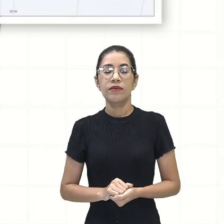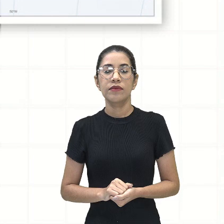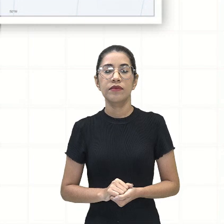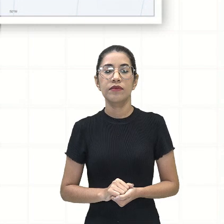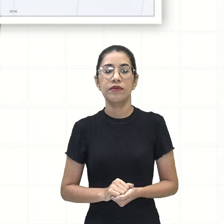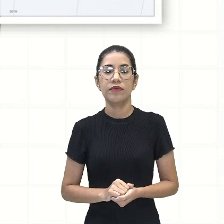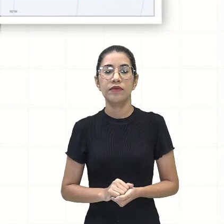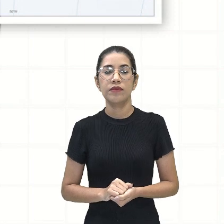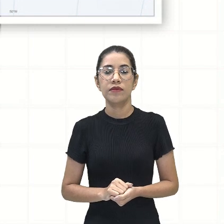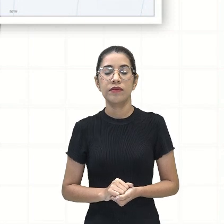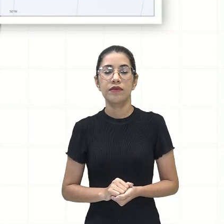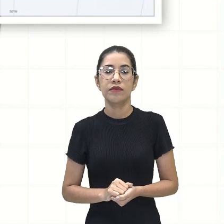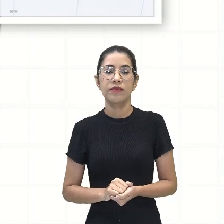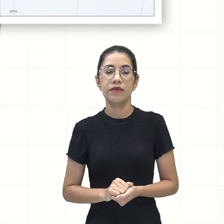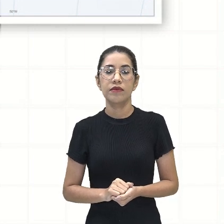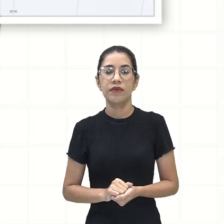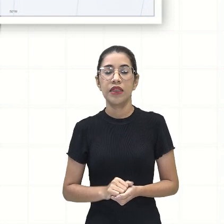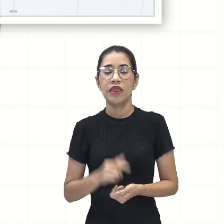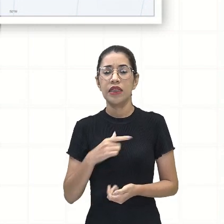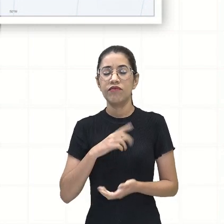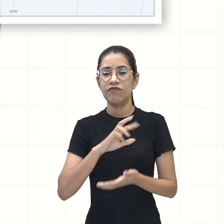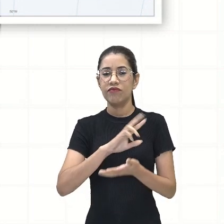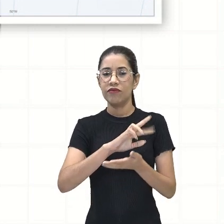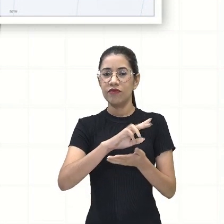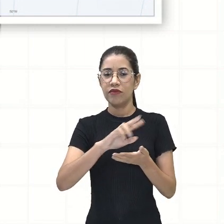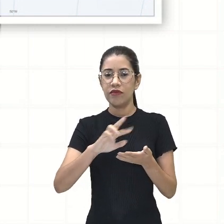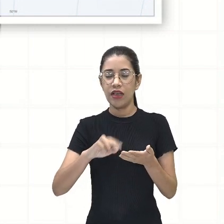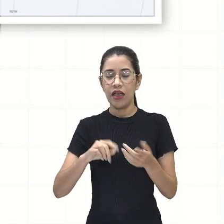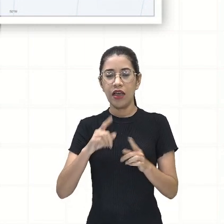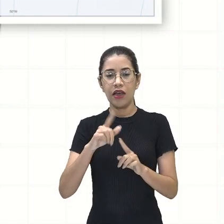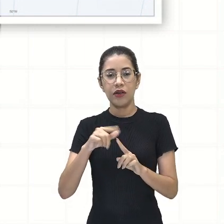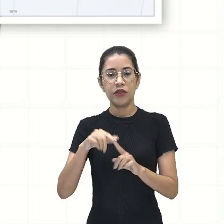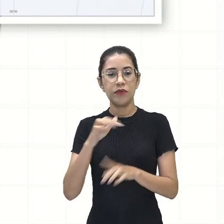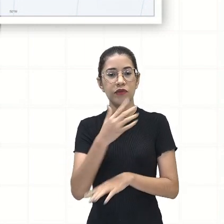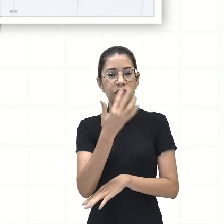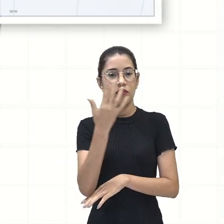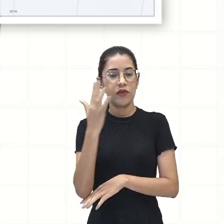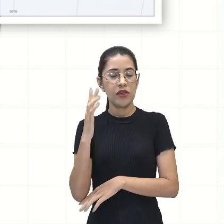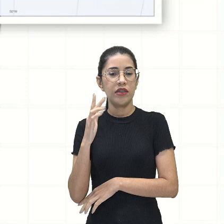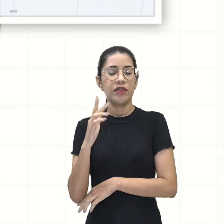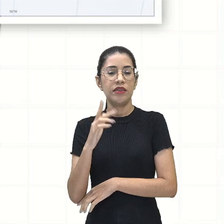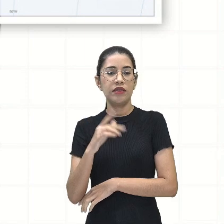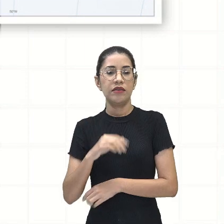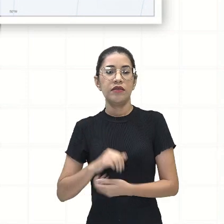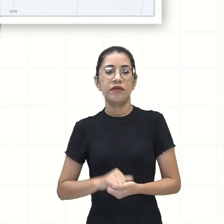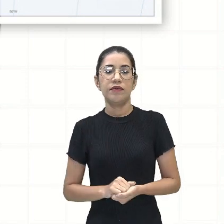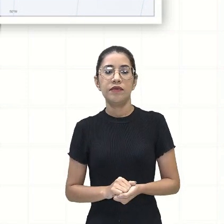vai aí ocorrer, né, a presença de diferentes formações vegetais brasileiras,